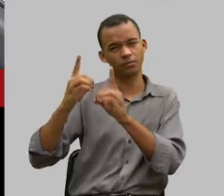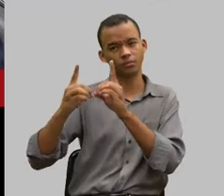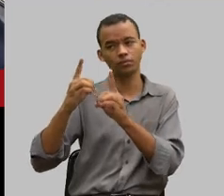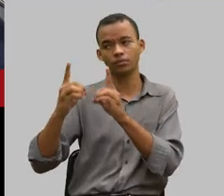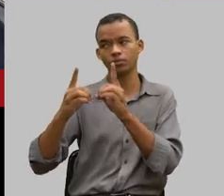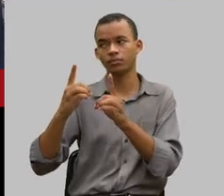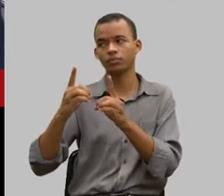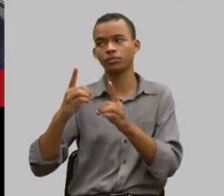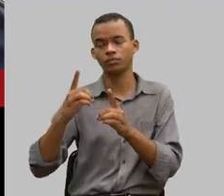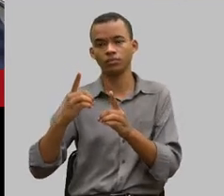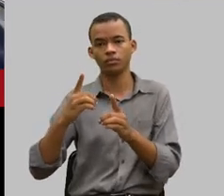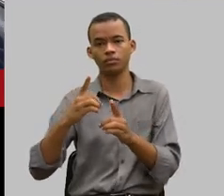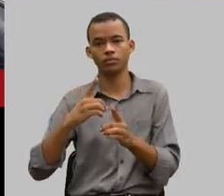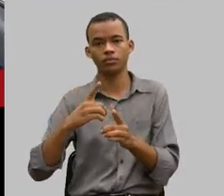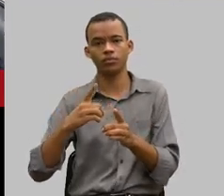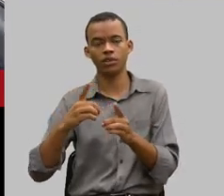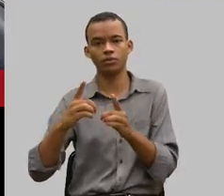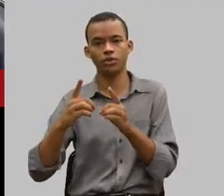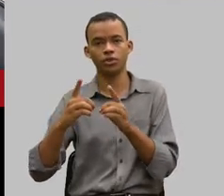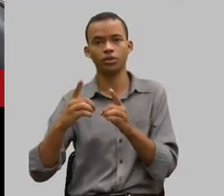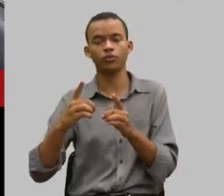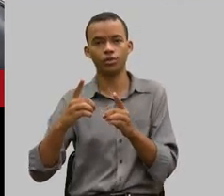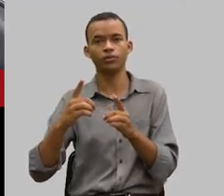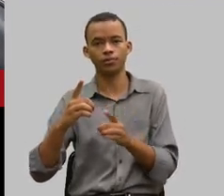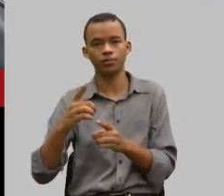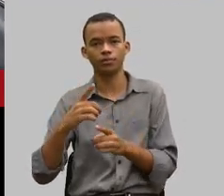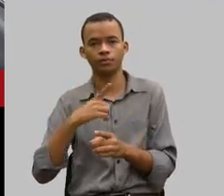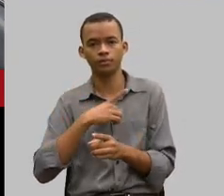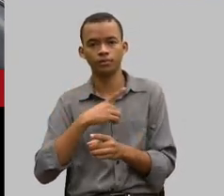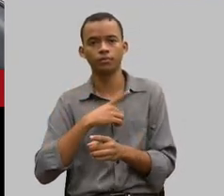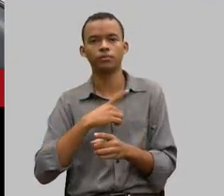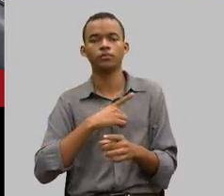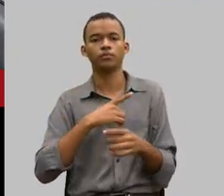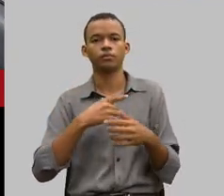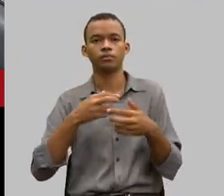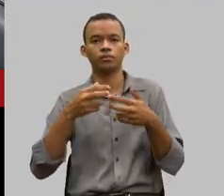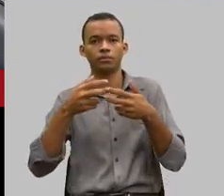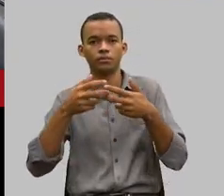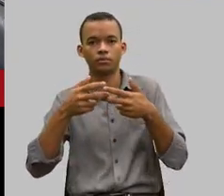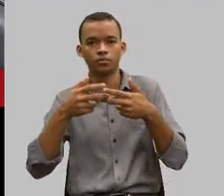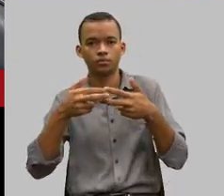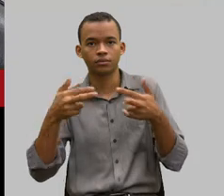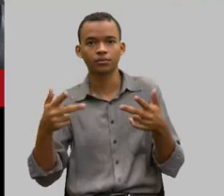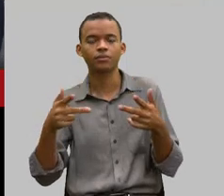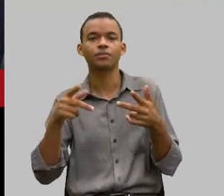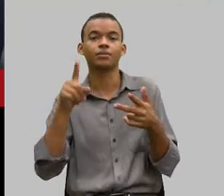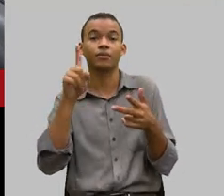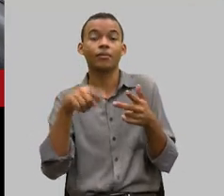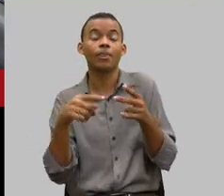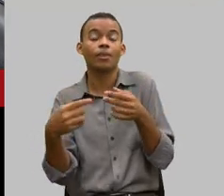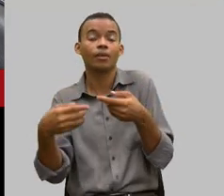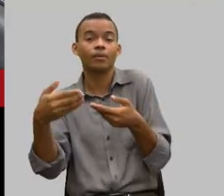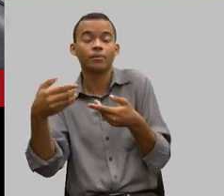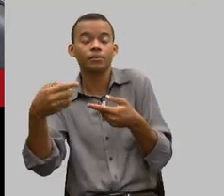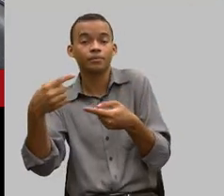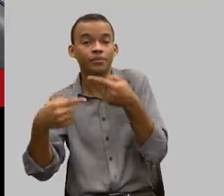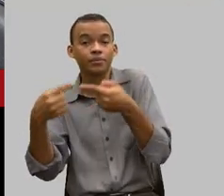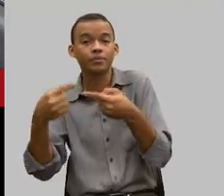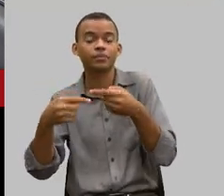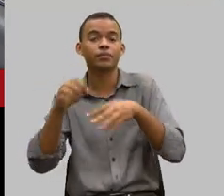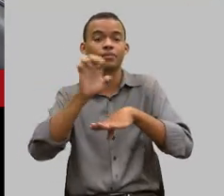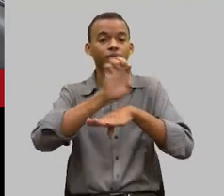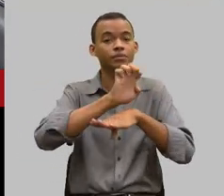nome no caso não é nem a mesa de diálogo eles criaram um um momento foro para uma negociação entre estado e